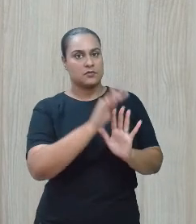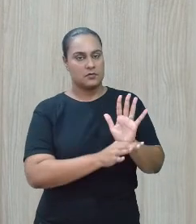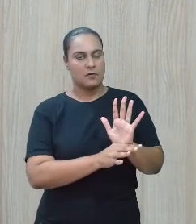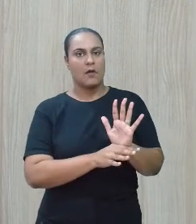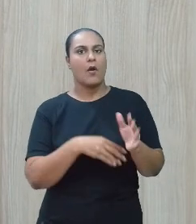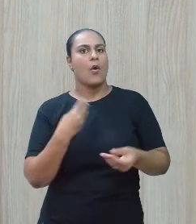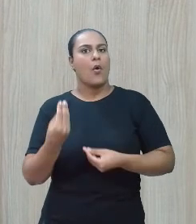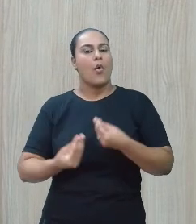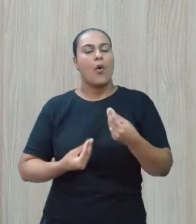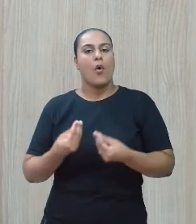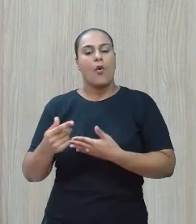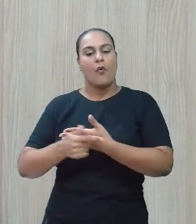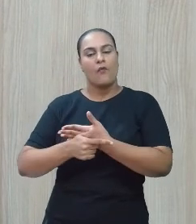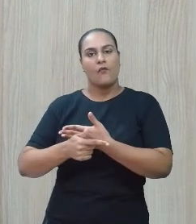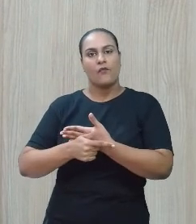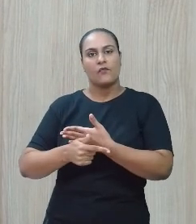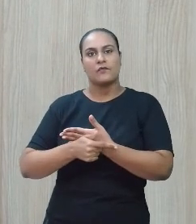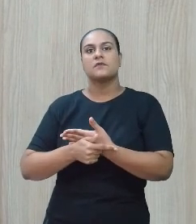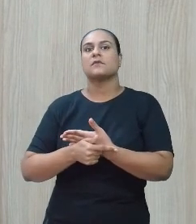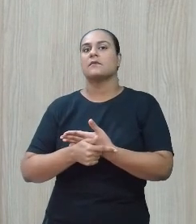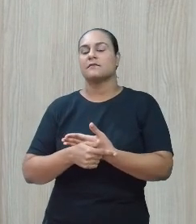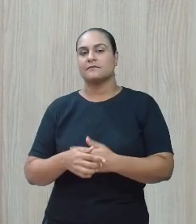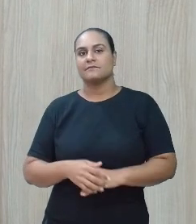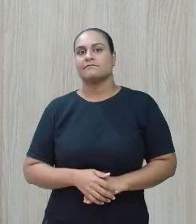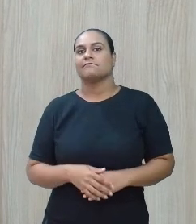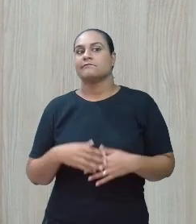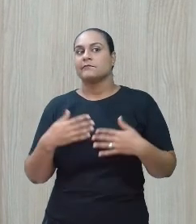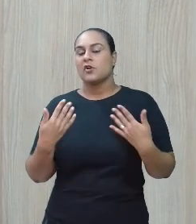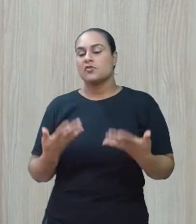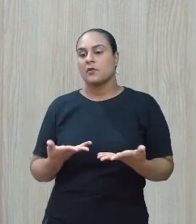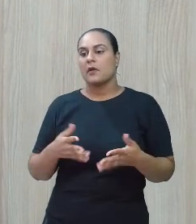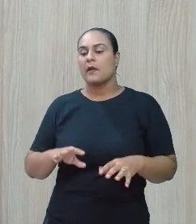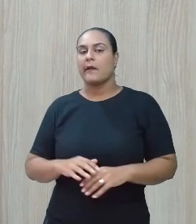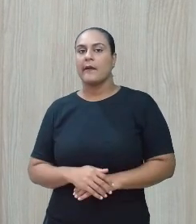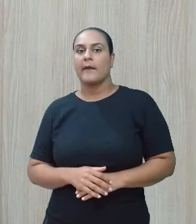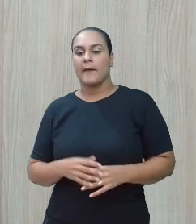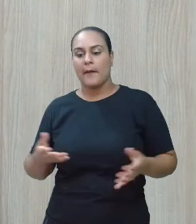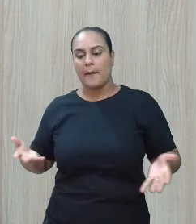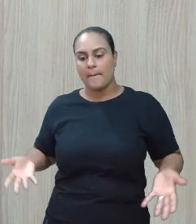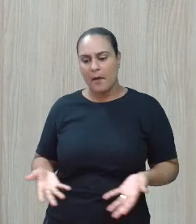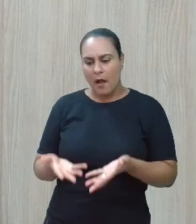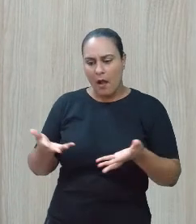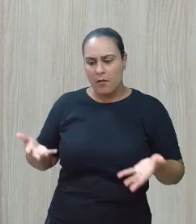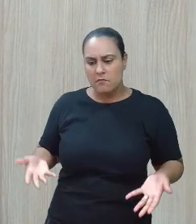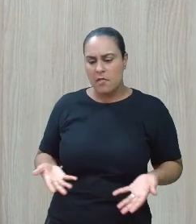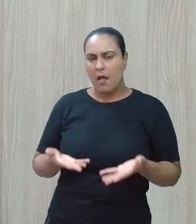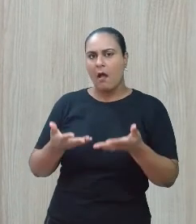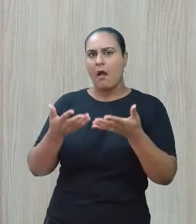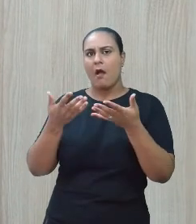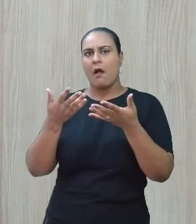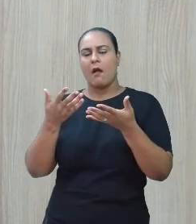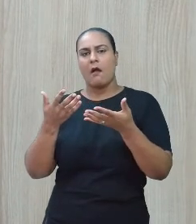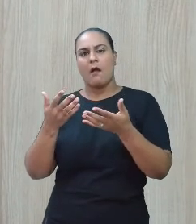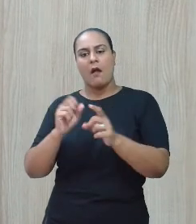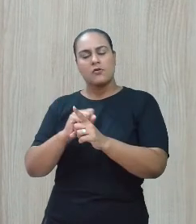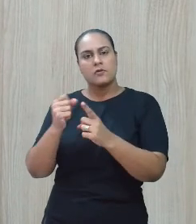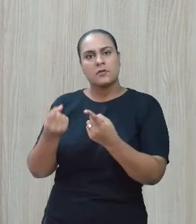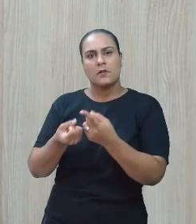se comporta. Então, quando a gente quer despertar não só uma atenção crítica da